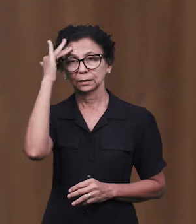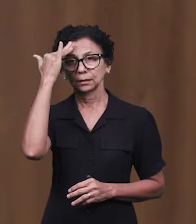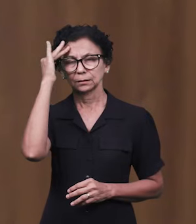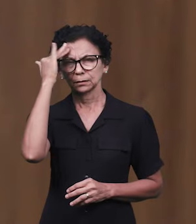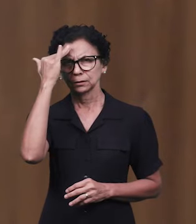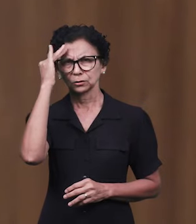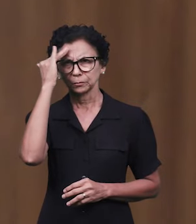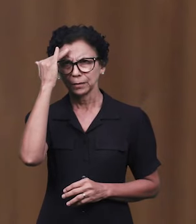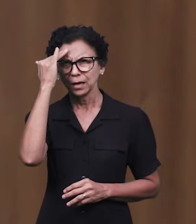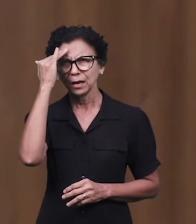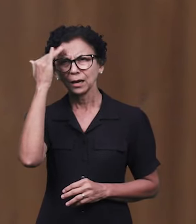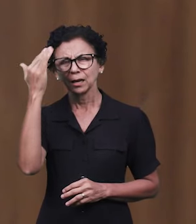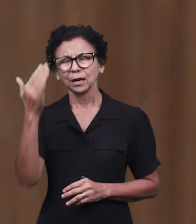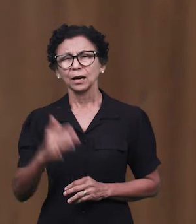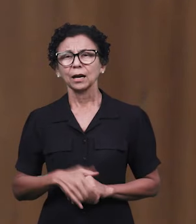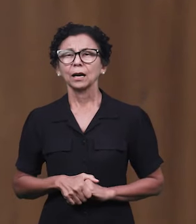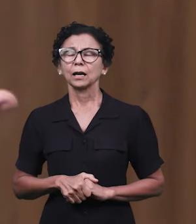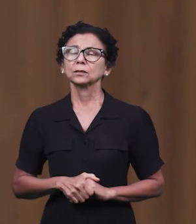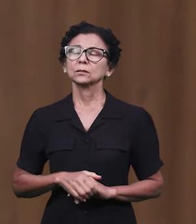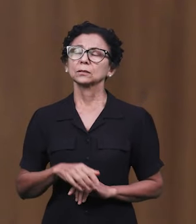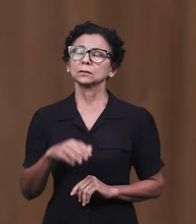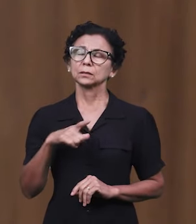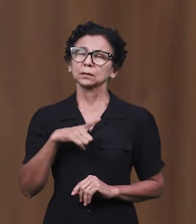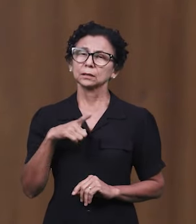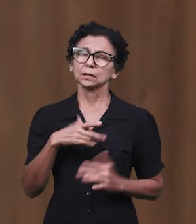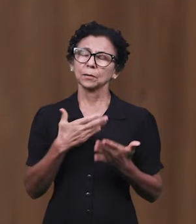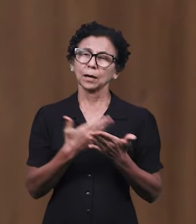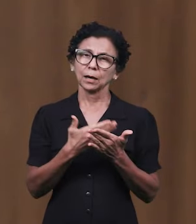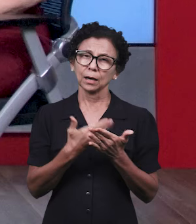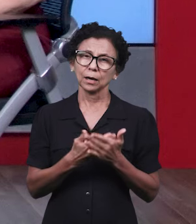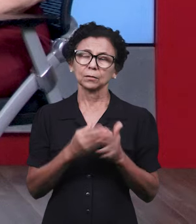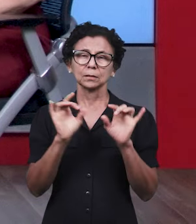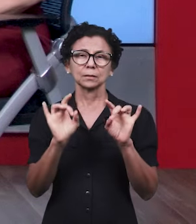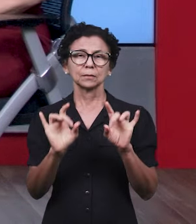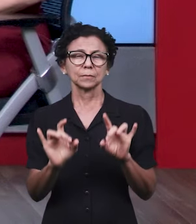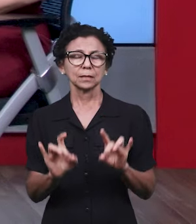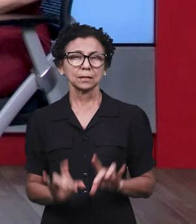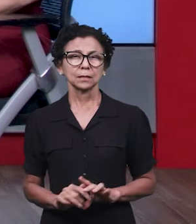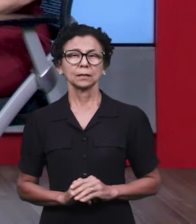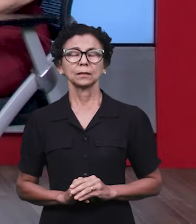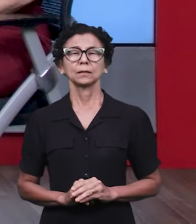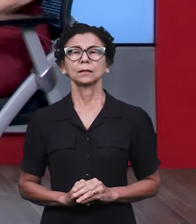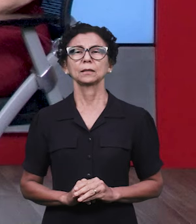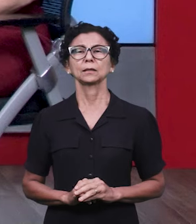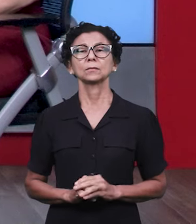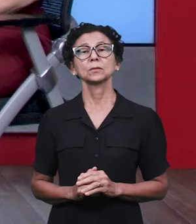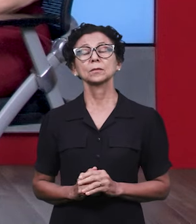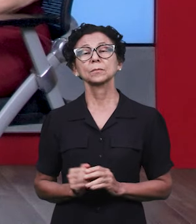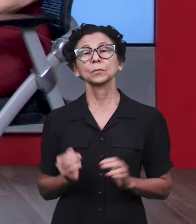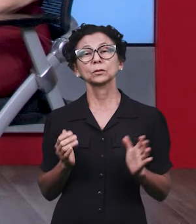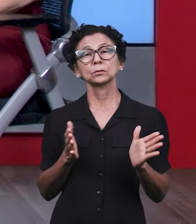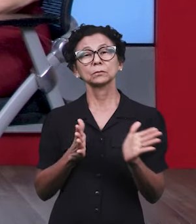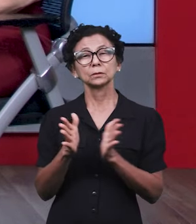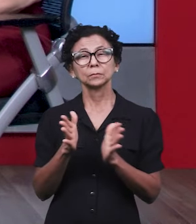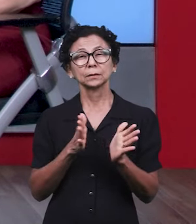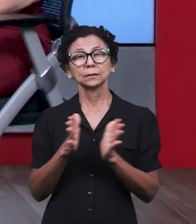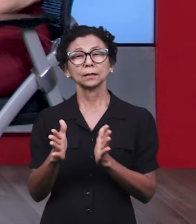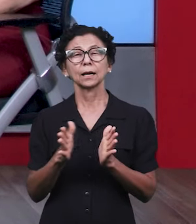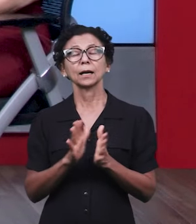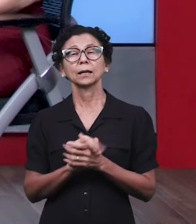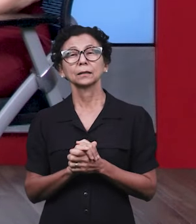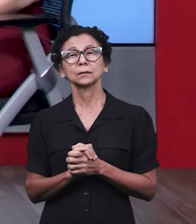os professores, as famílias, entre em contato no site da acessibilidade, né, Leonice? Tem tanta coisa importante, tanto material, acho que você até poderia